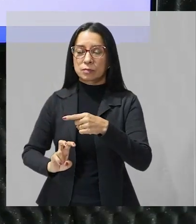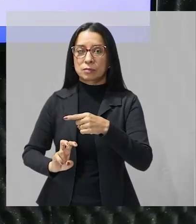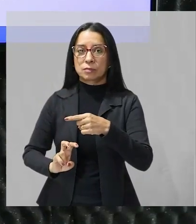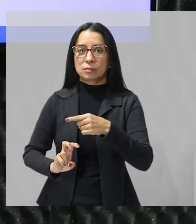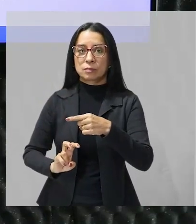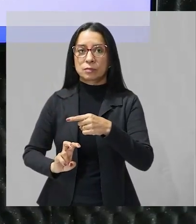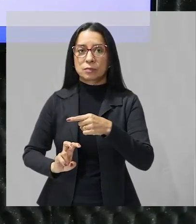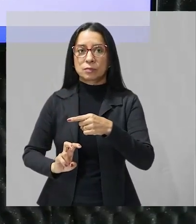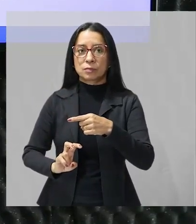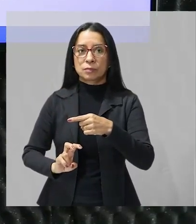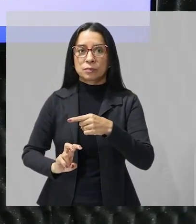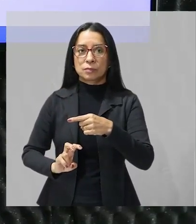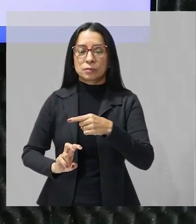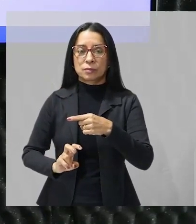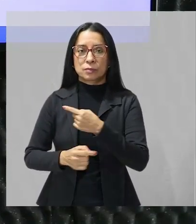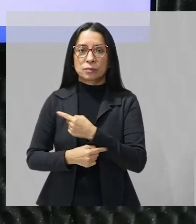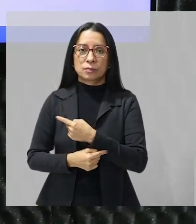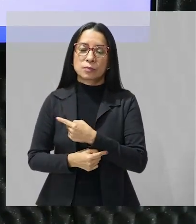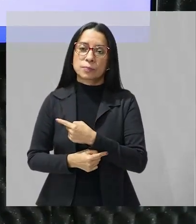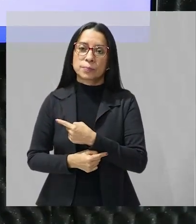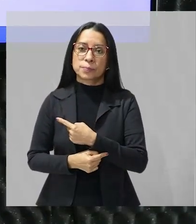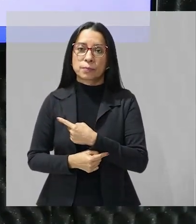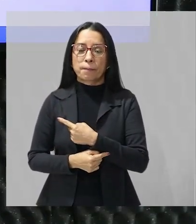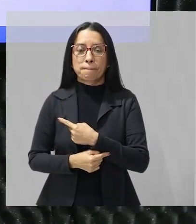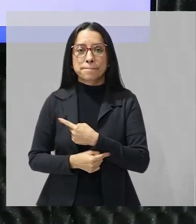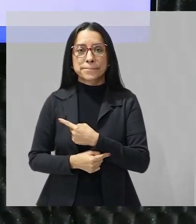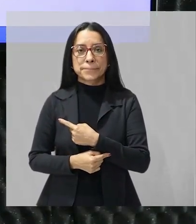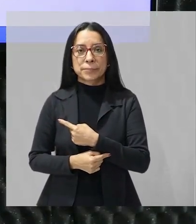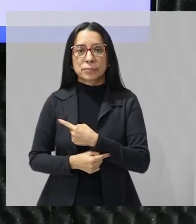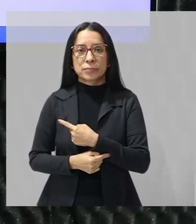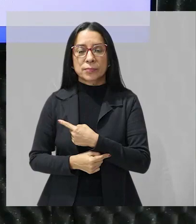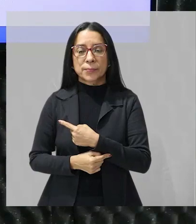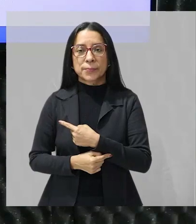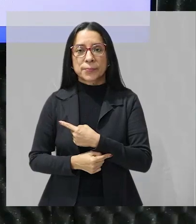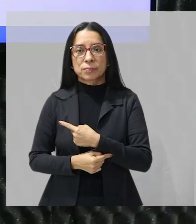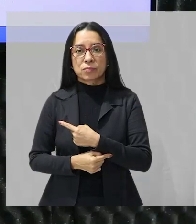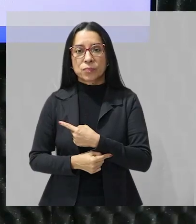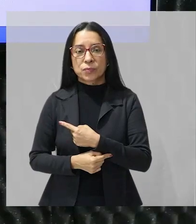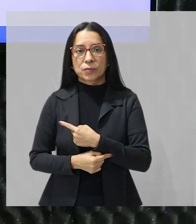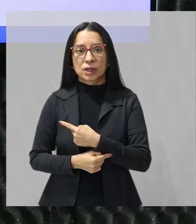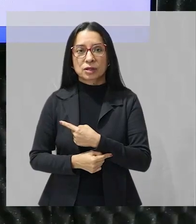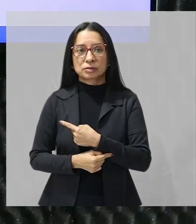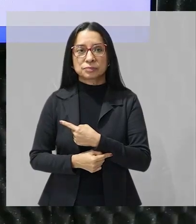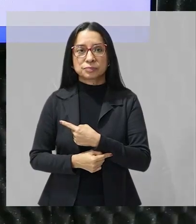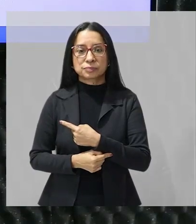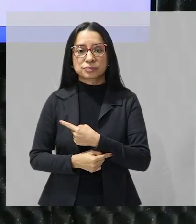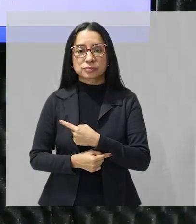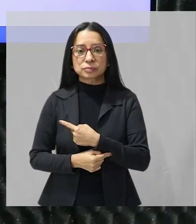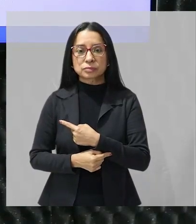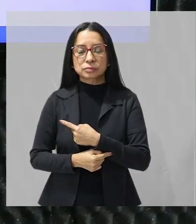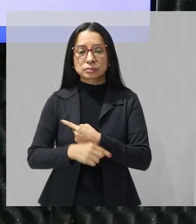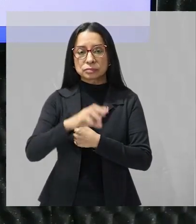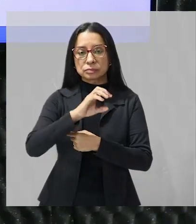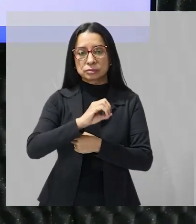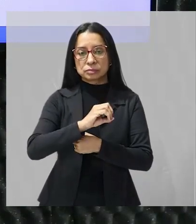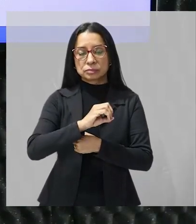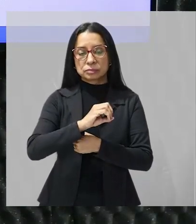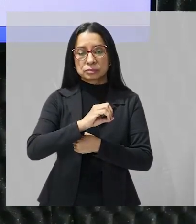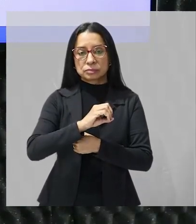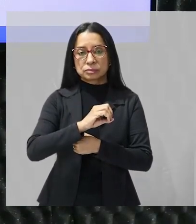Então, ficou 0 igual a 1.600A mais 40 vezes 2/5. E aqui, né, você já